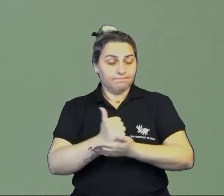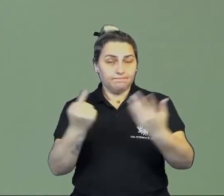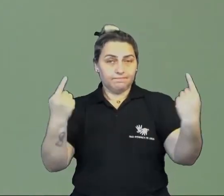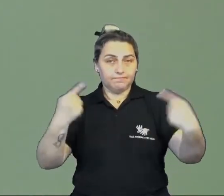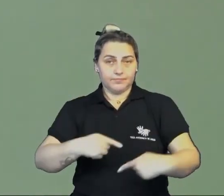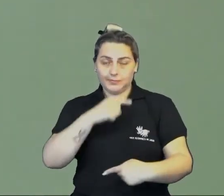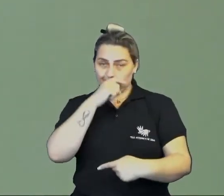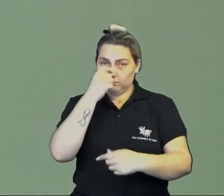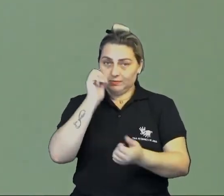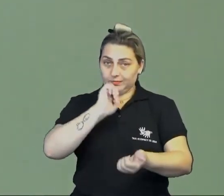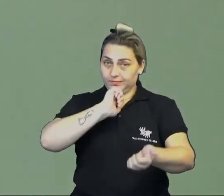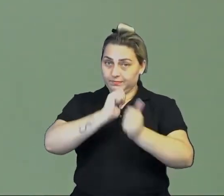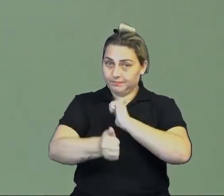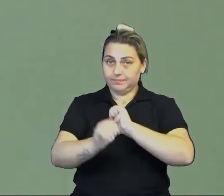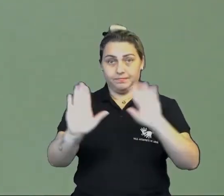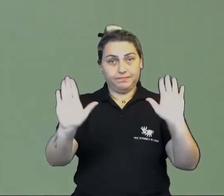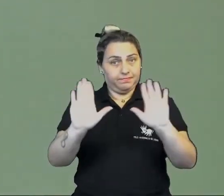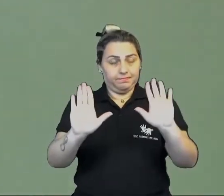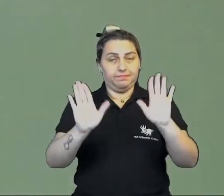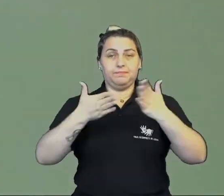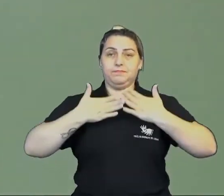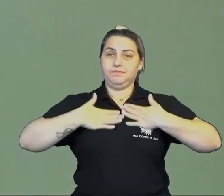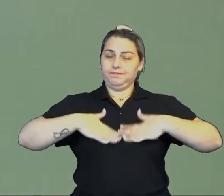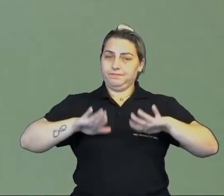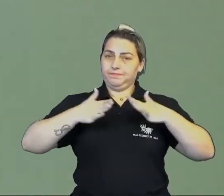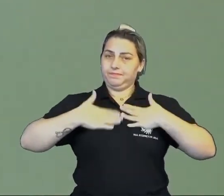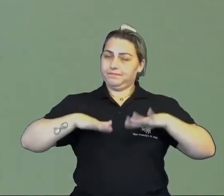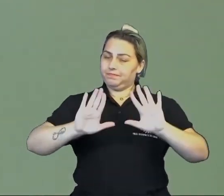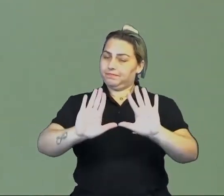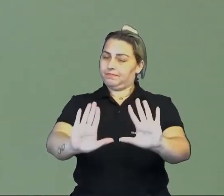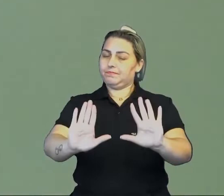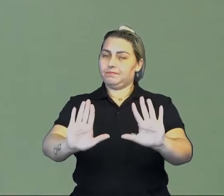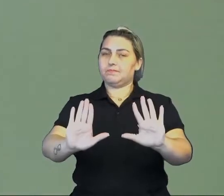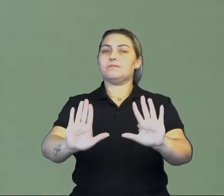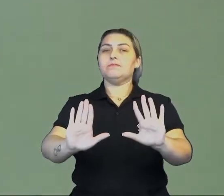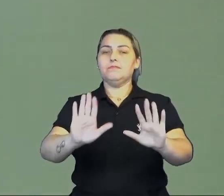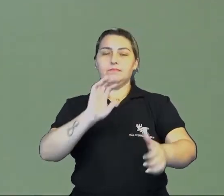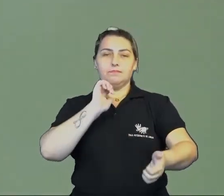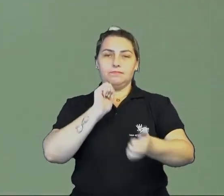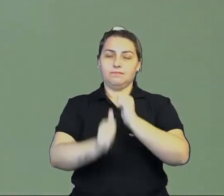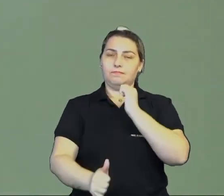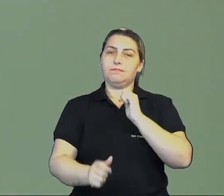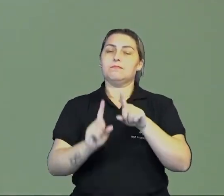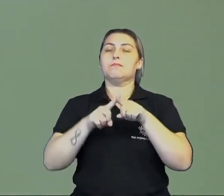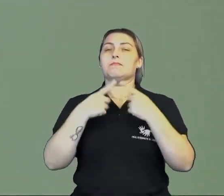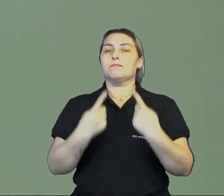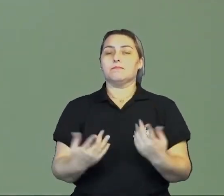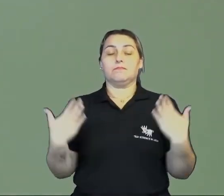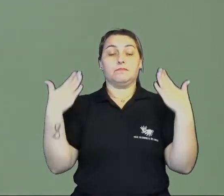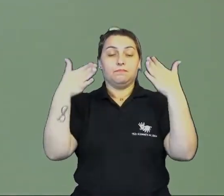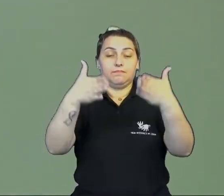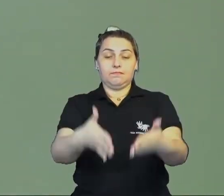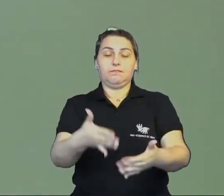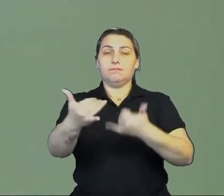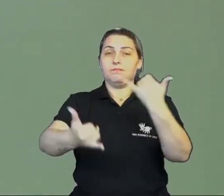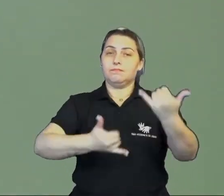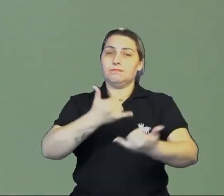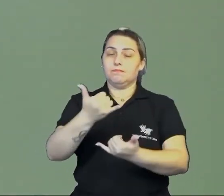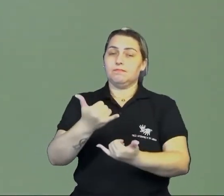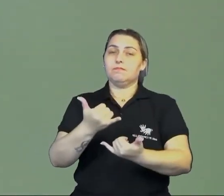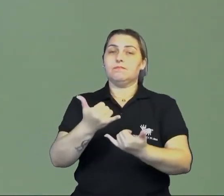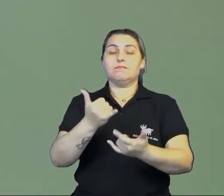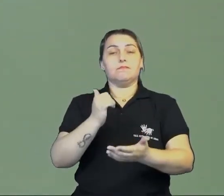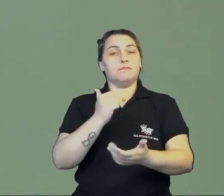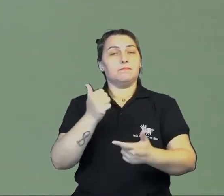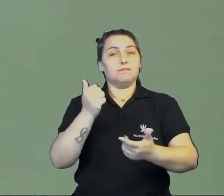professor, então isso é um esporte? Não, calma, calma. Daqui a pouco a gente chega no esporte, mas a princípio aqui a gente vai focar só na brincadeira e no jogo.